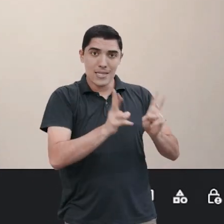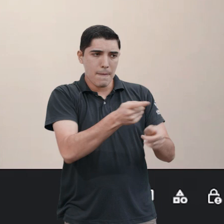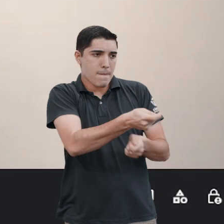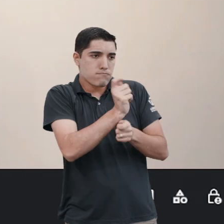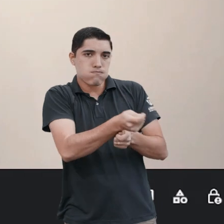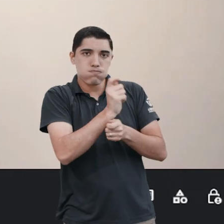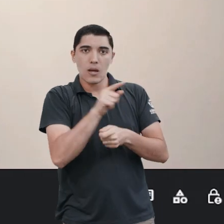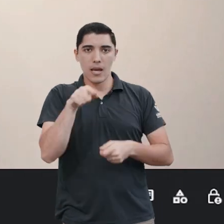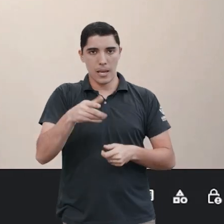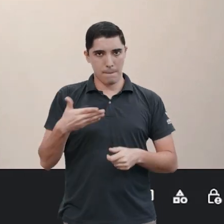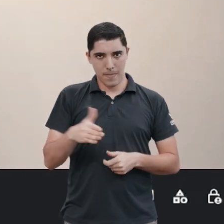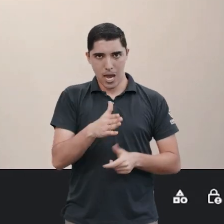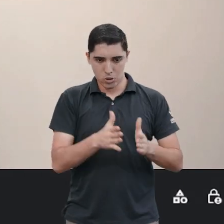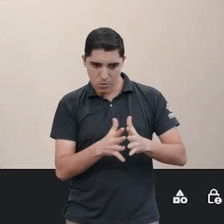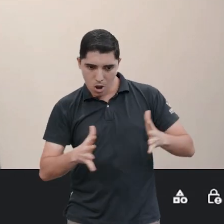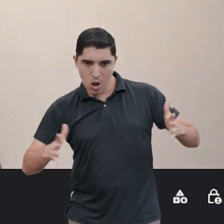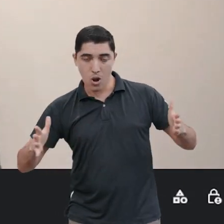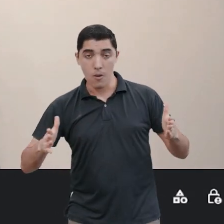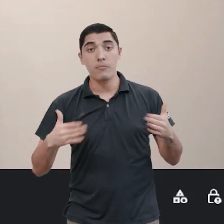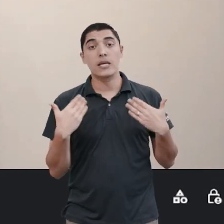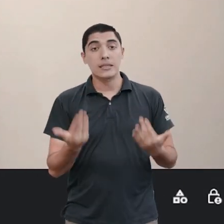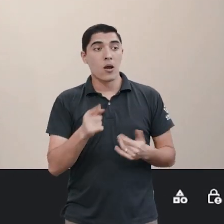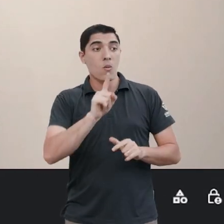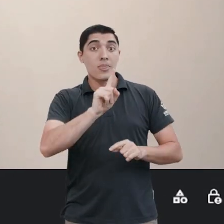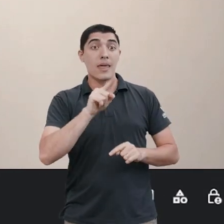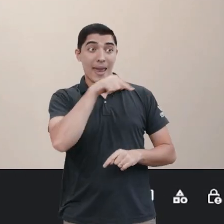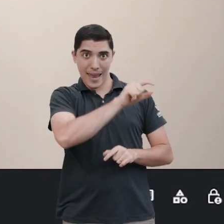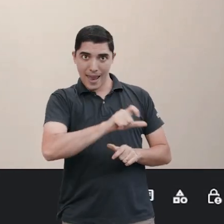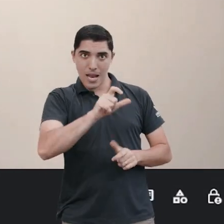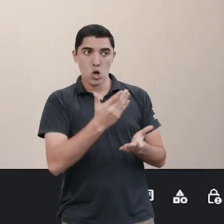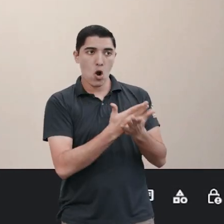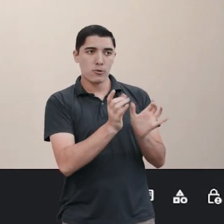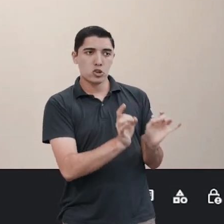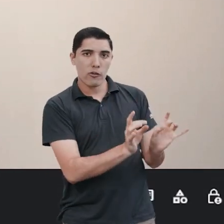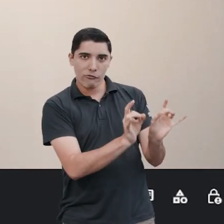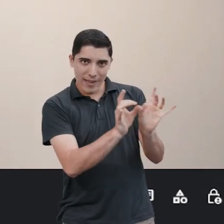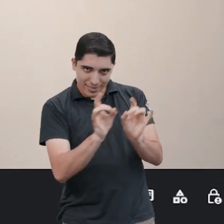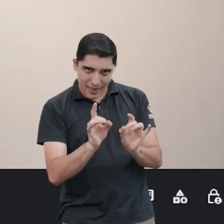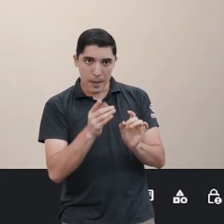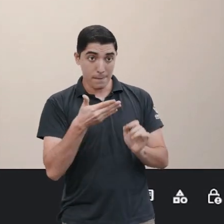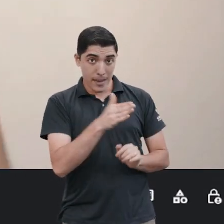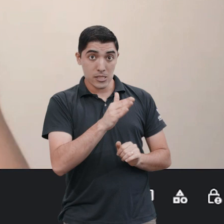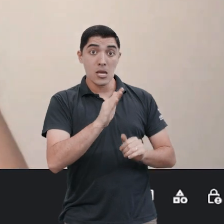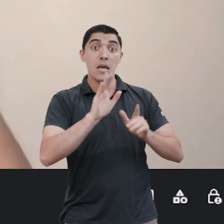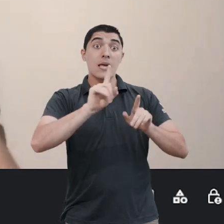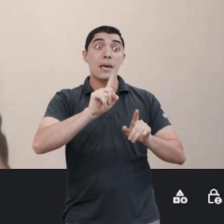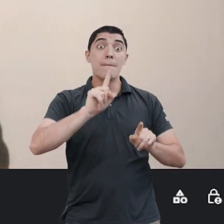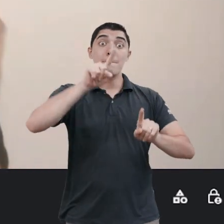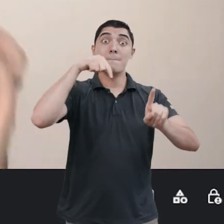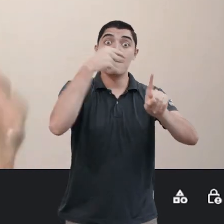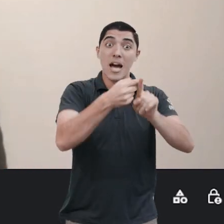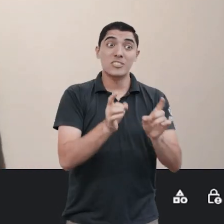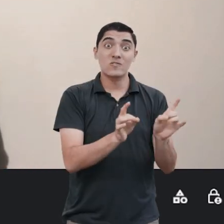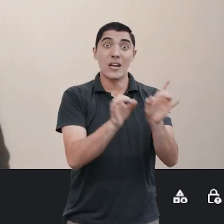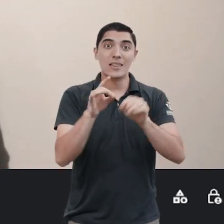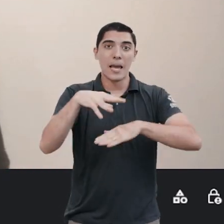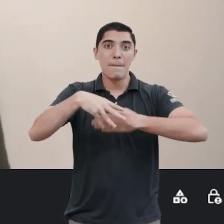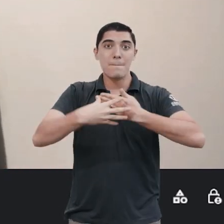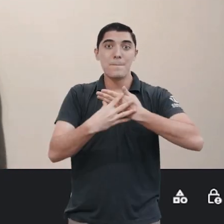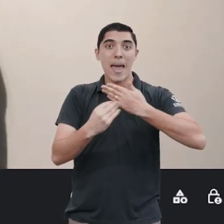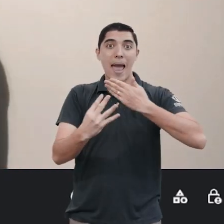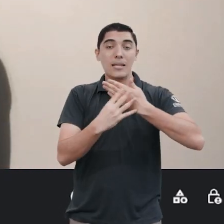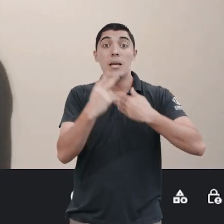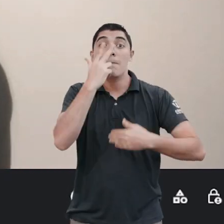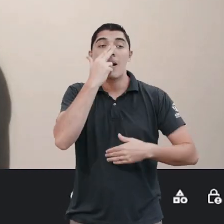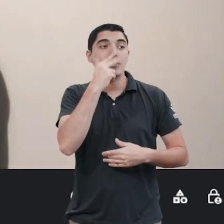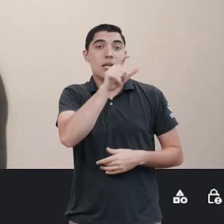proteica, passaram a poder vender também essa pele, né? Algo que era descartado, isso